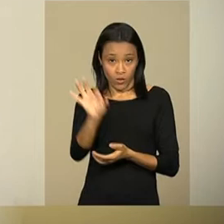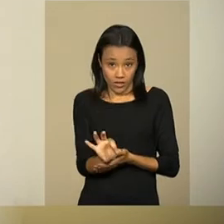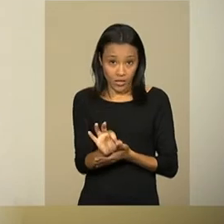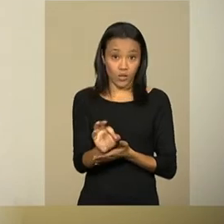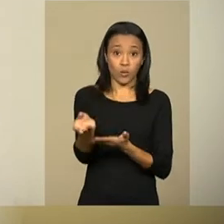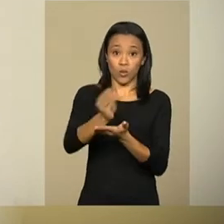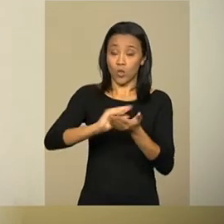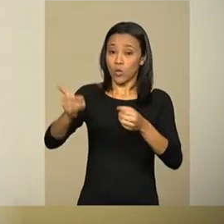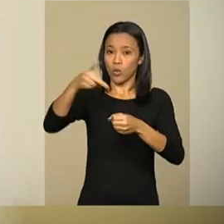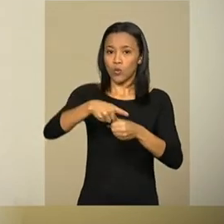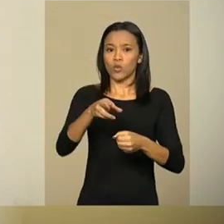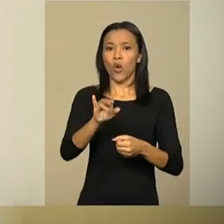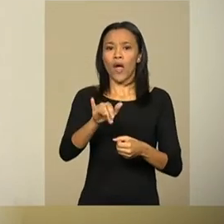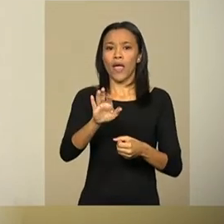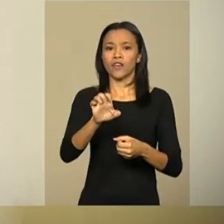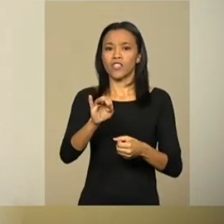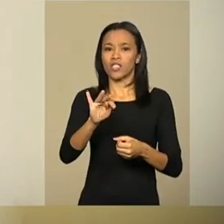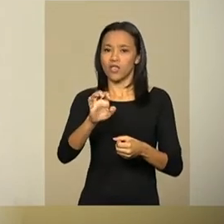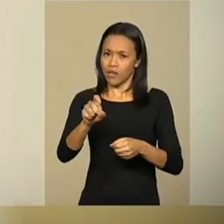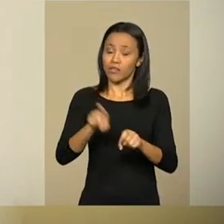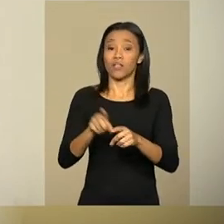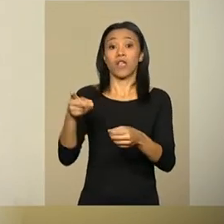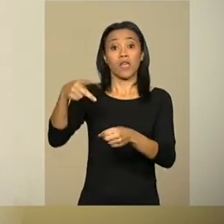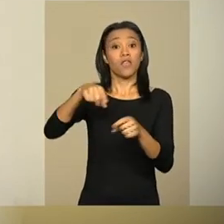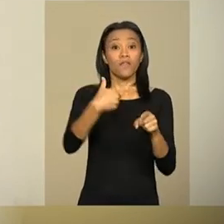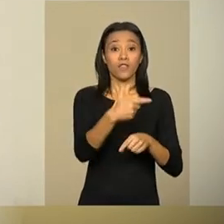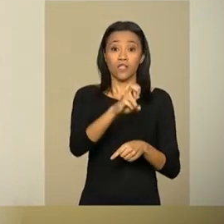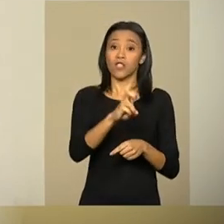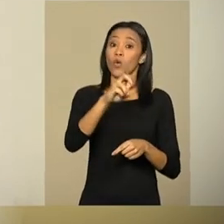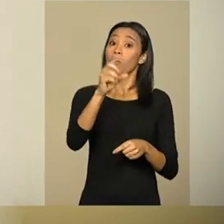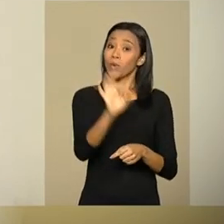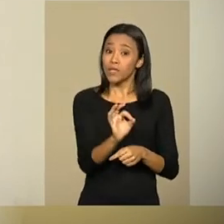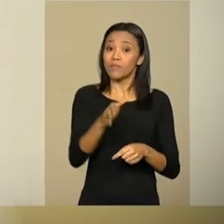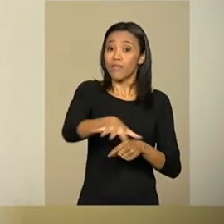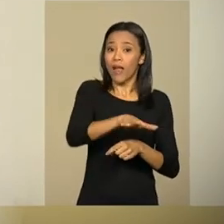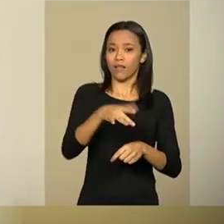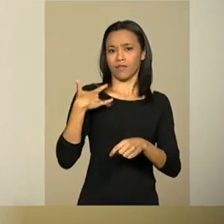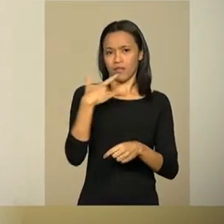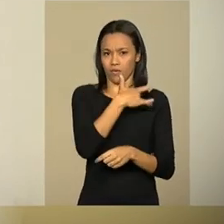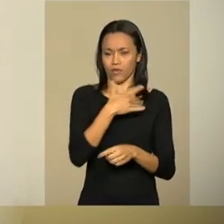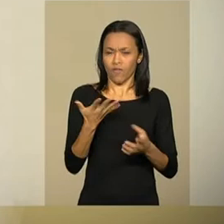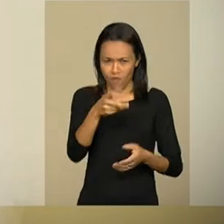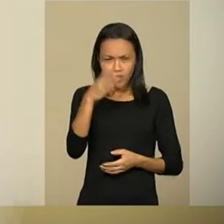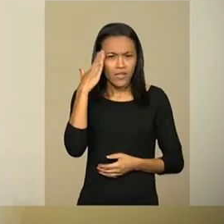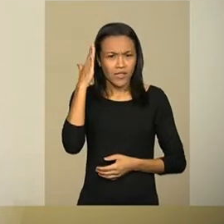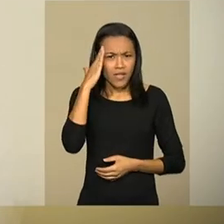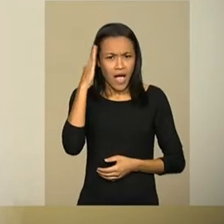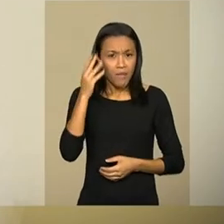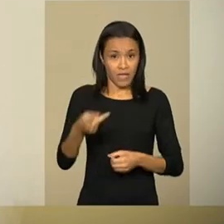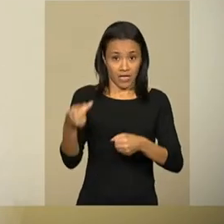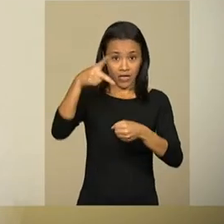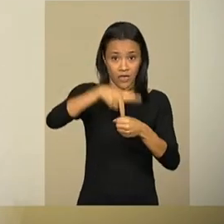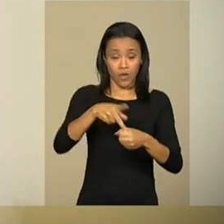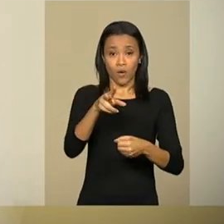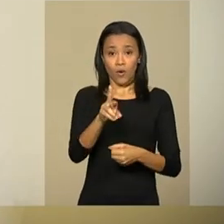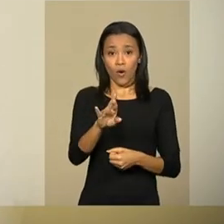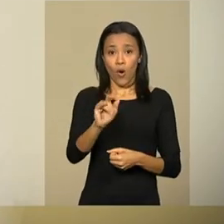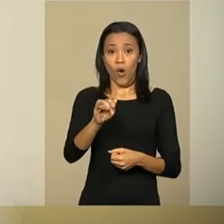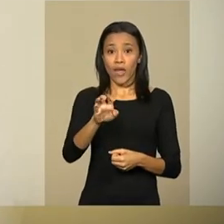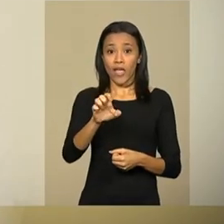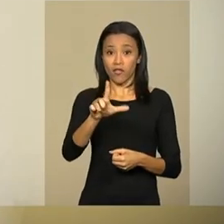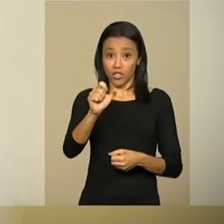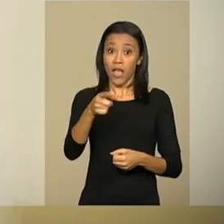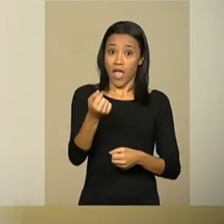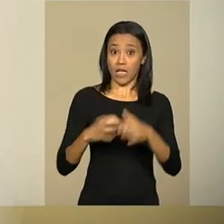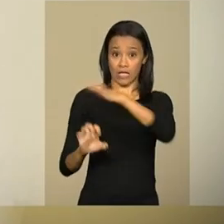dos royalties do petróleo para educação e 25% para a saúde você sabe Luciano que os royalties são os recursos que as